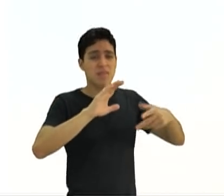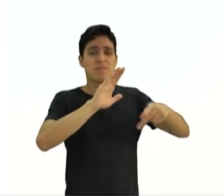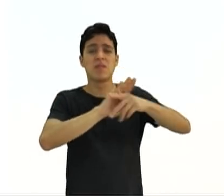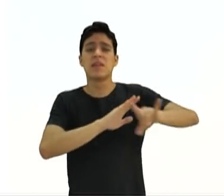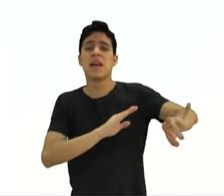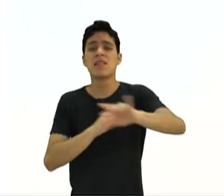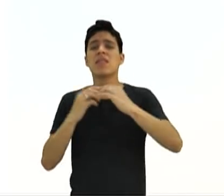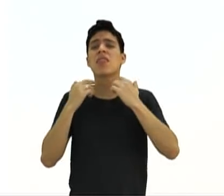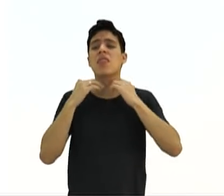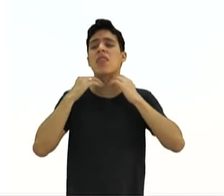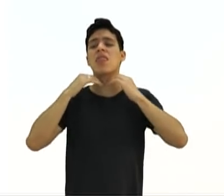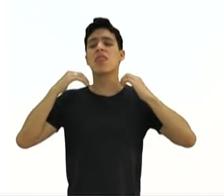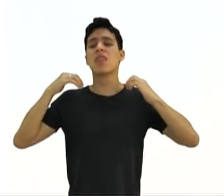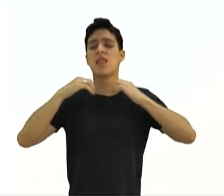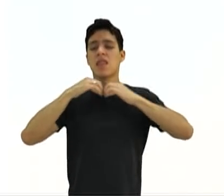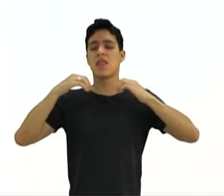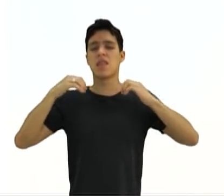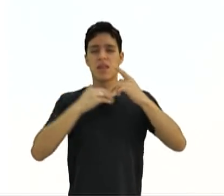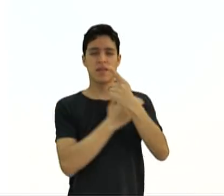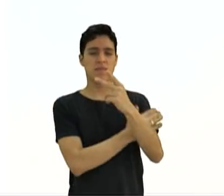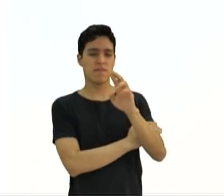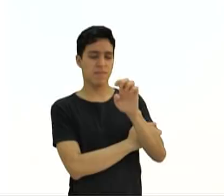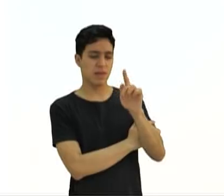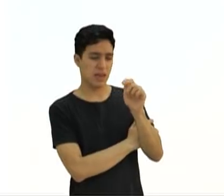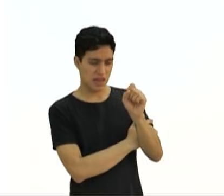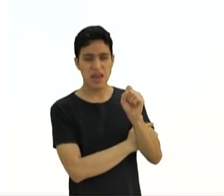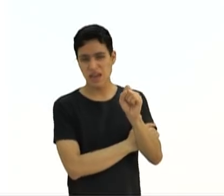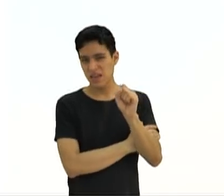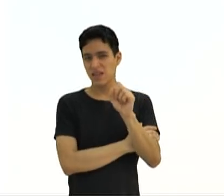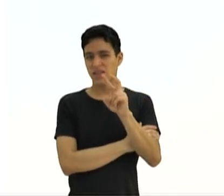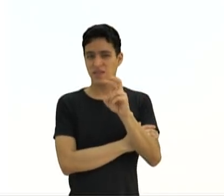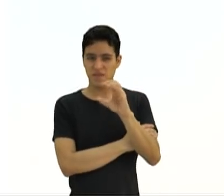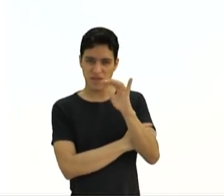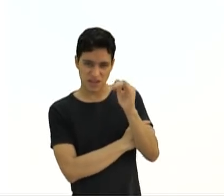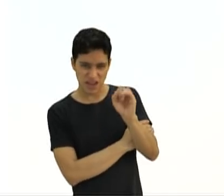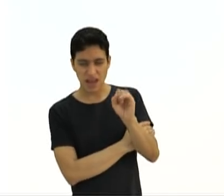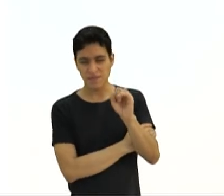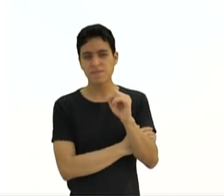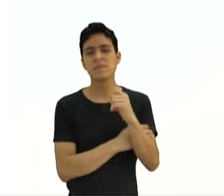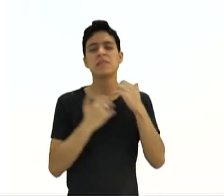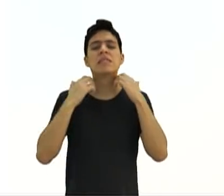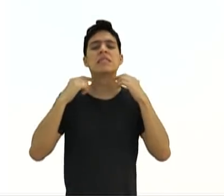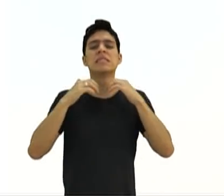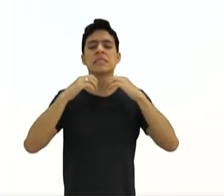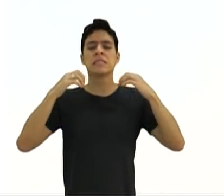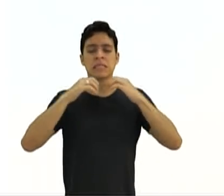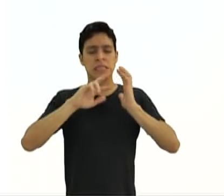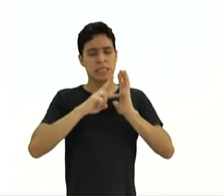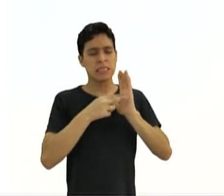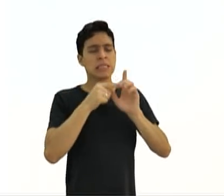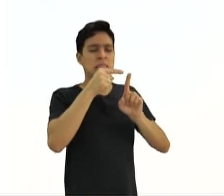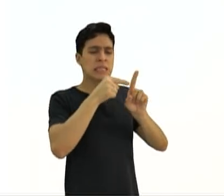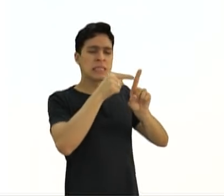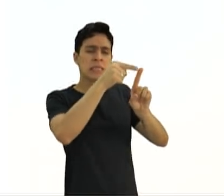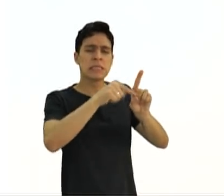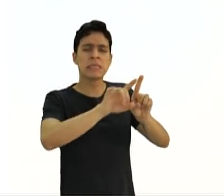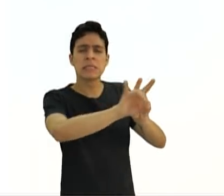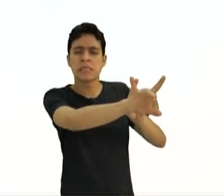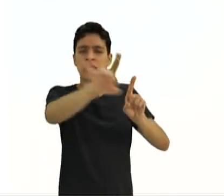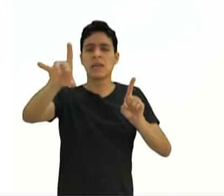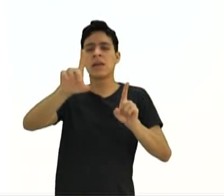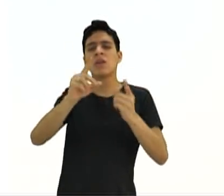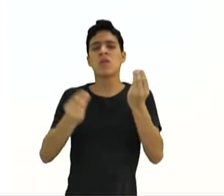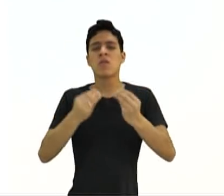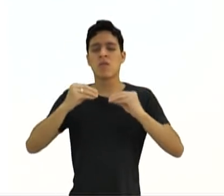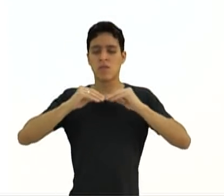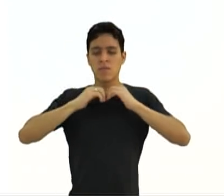pregas vocais, antes era chamado de cordas vocais, as quais definem o timbre de cada um e da passagem do